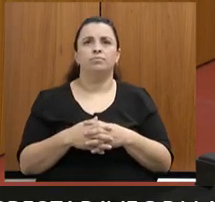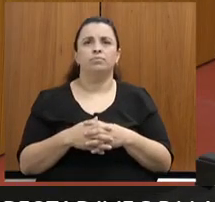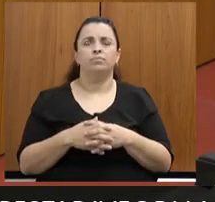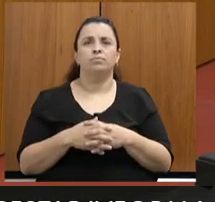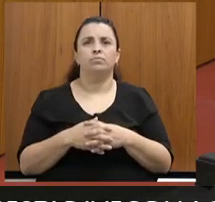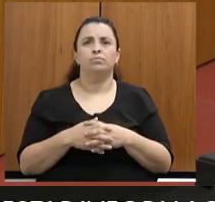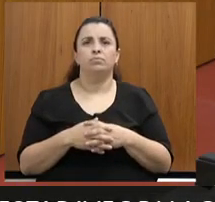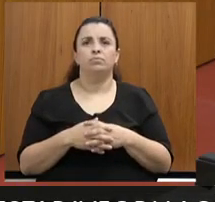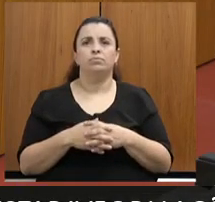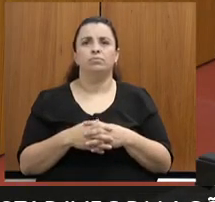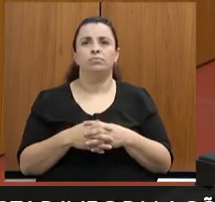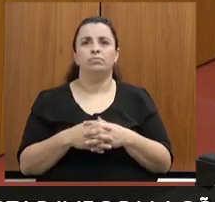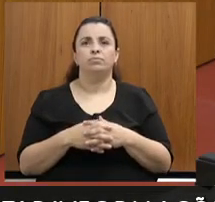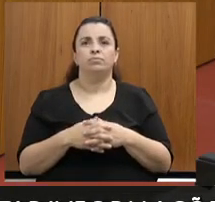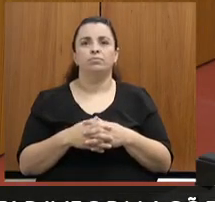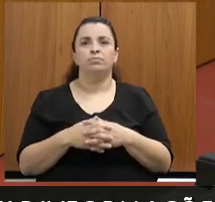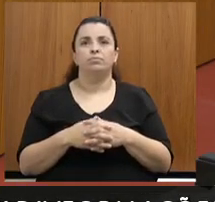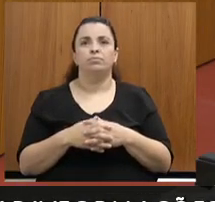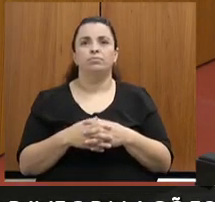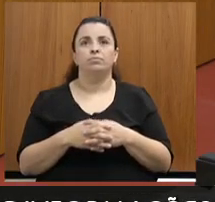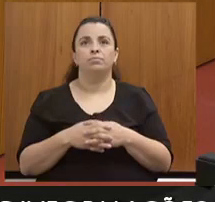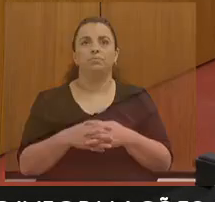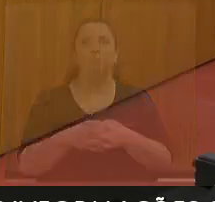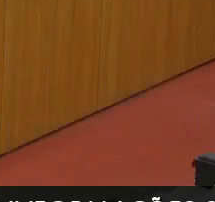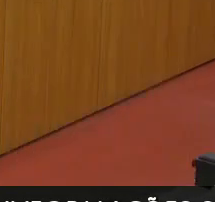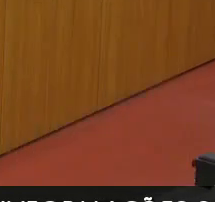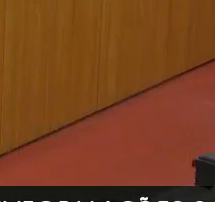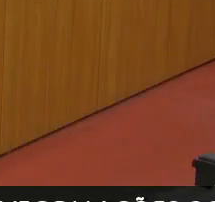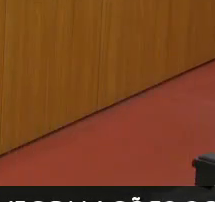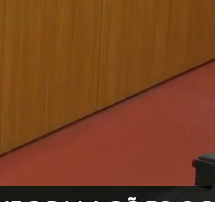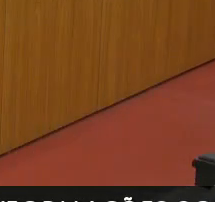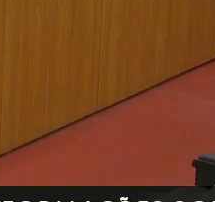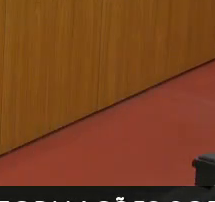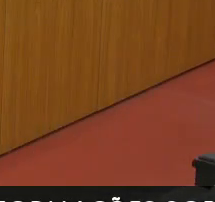Olá pessoal a